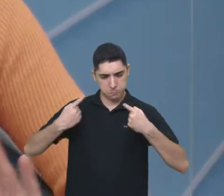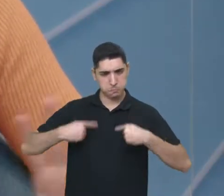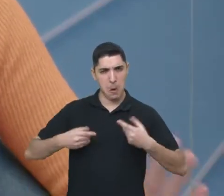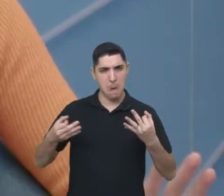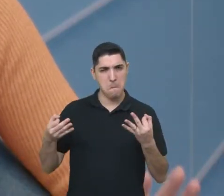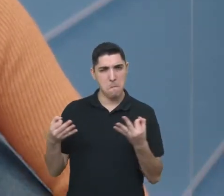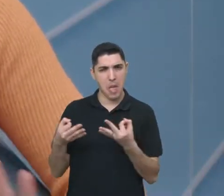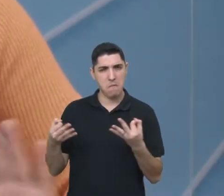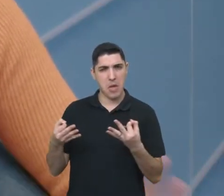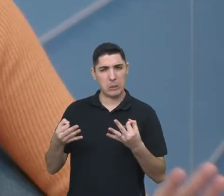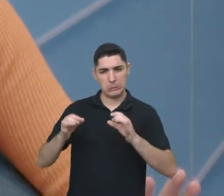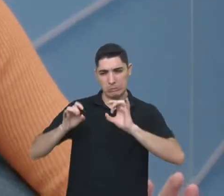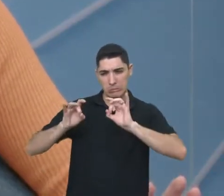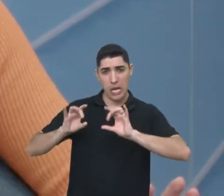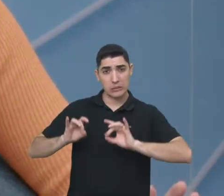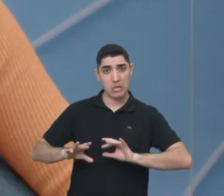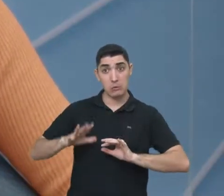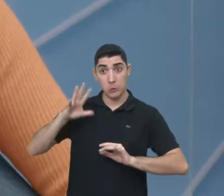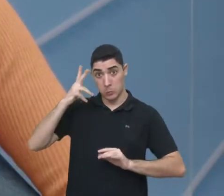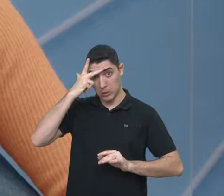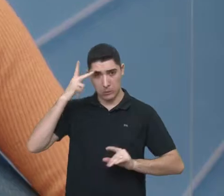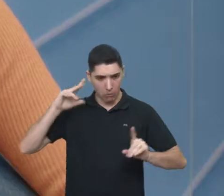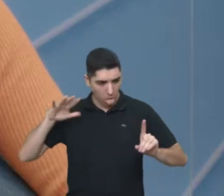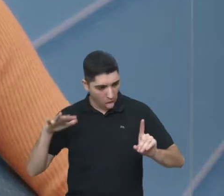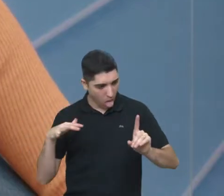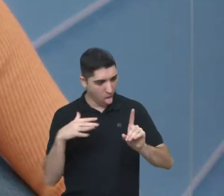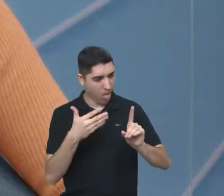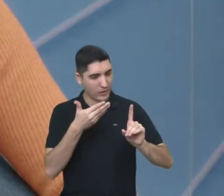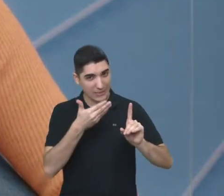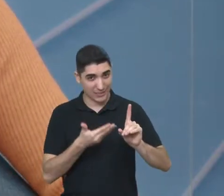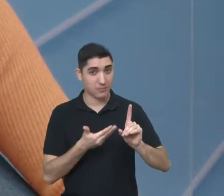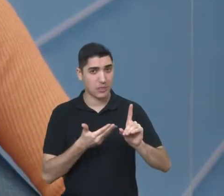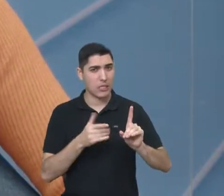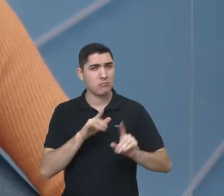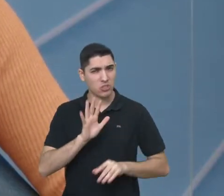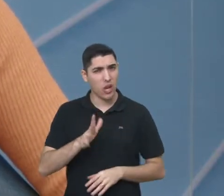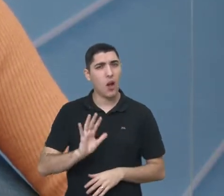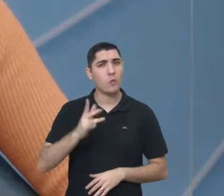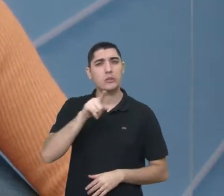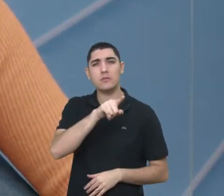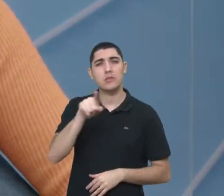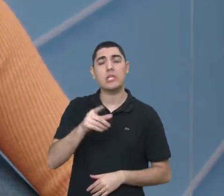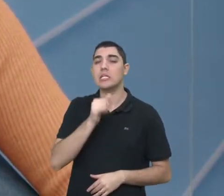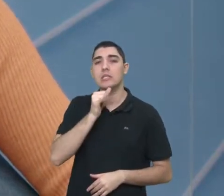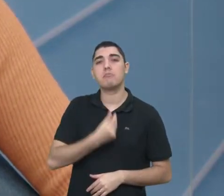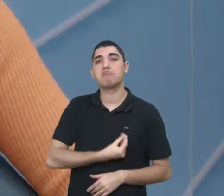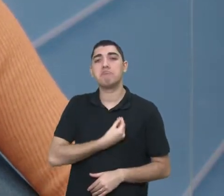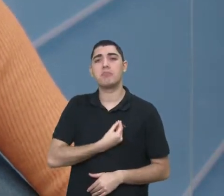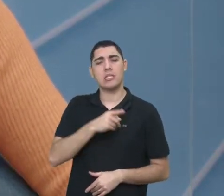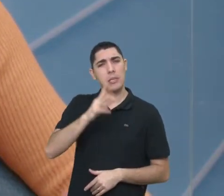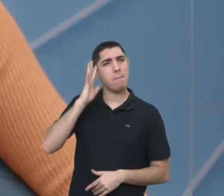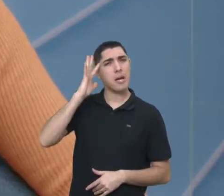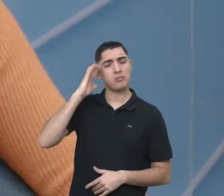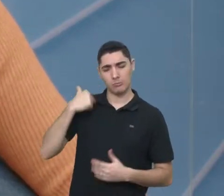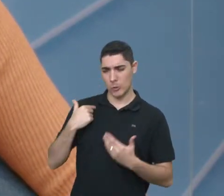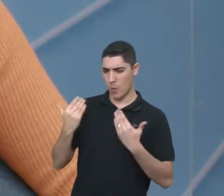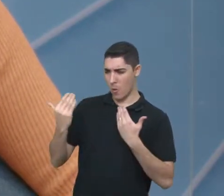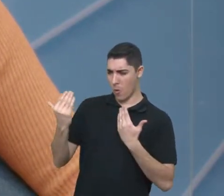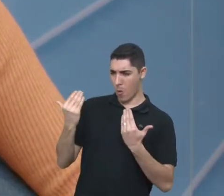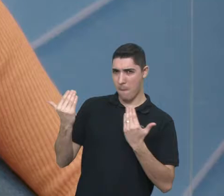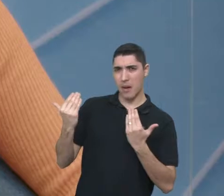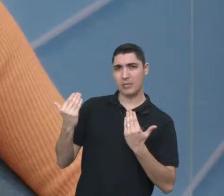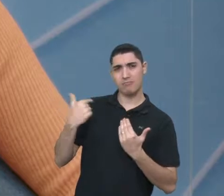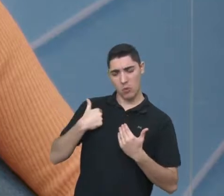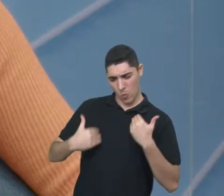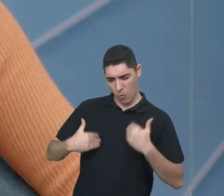Corpo escultural, perfeito, sinônimo de admiração por onde passa. Quem em algum momento da vida já não se comparou por não